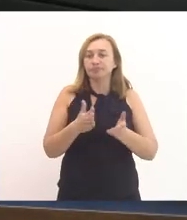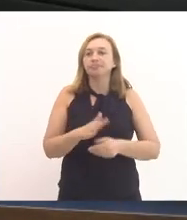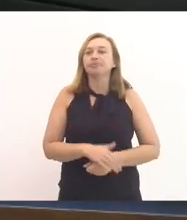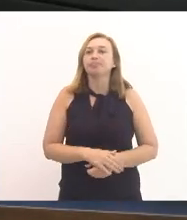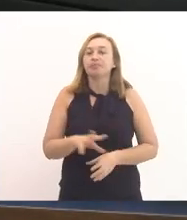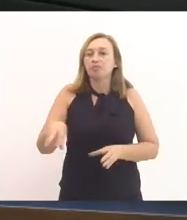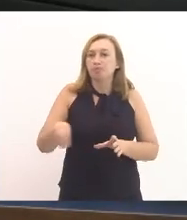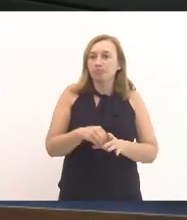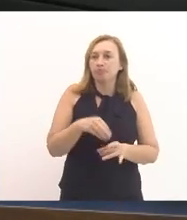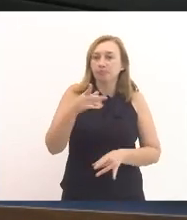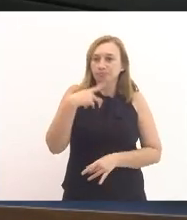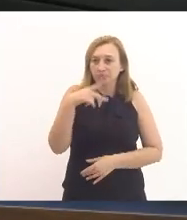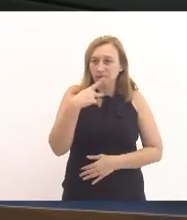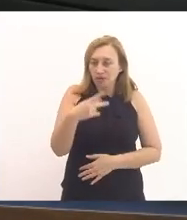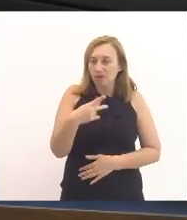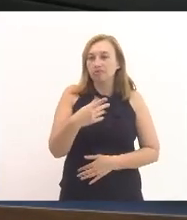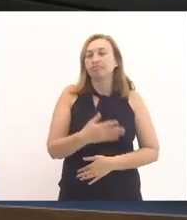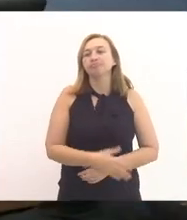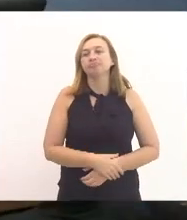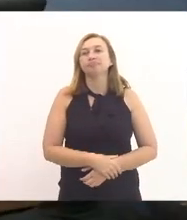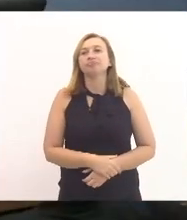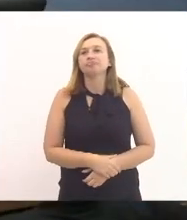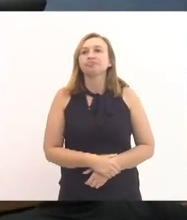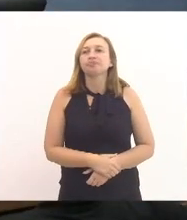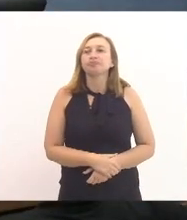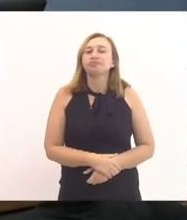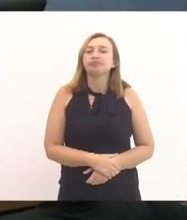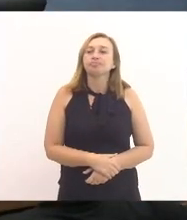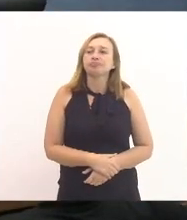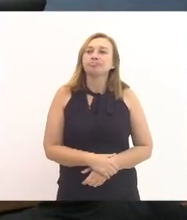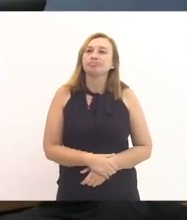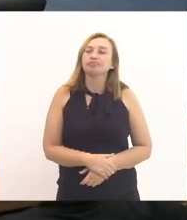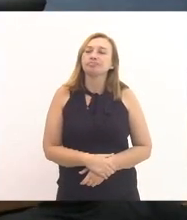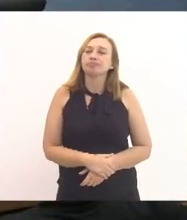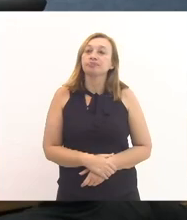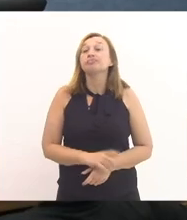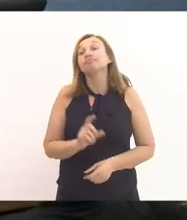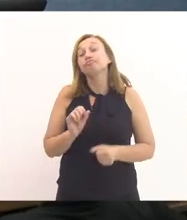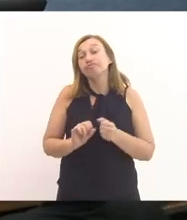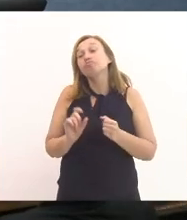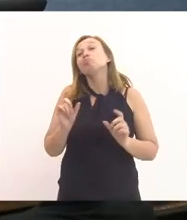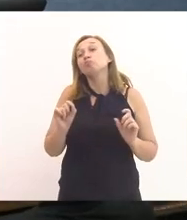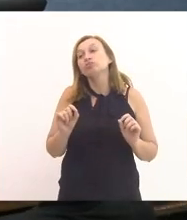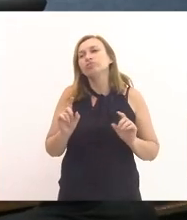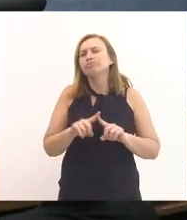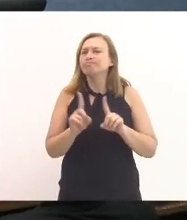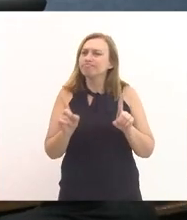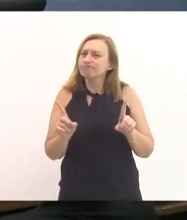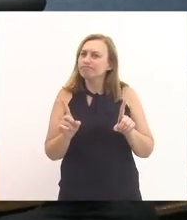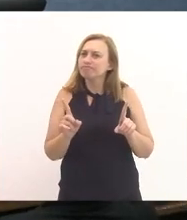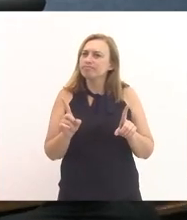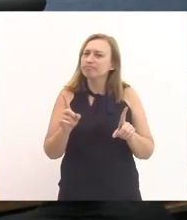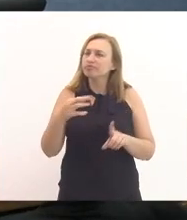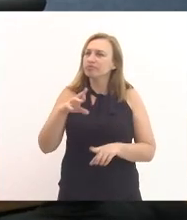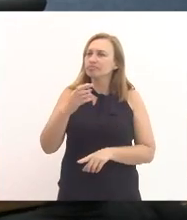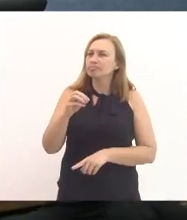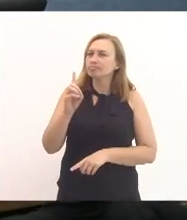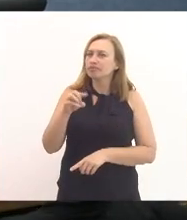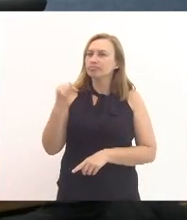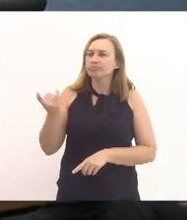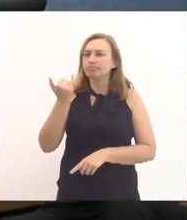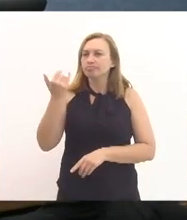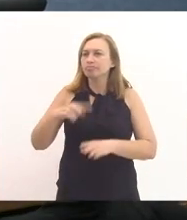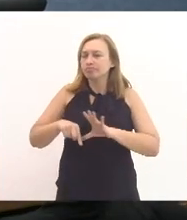dentro da fala do nosso né mas fazer o quê mas é o Márcio até falou assim isso é